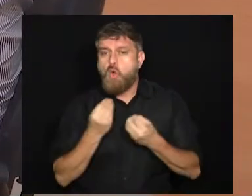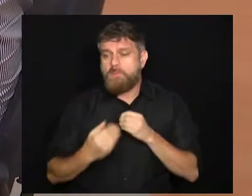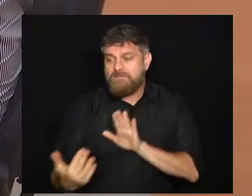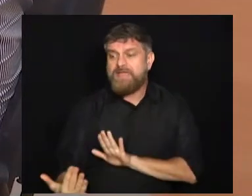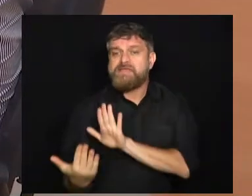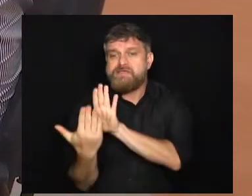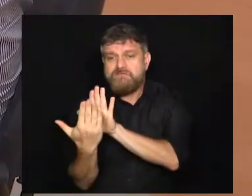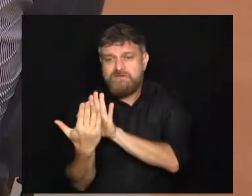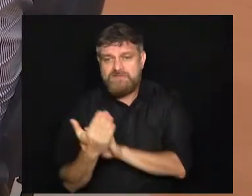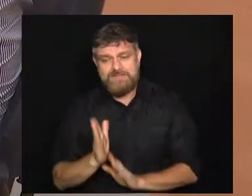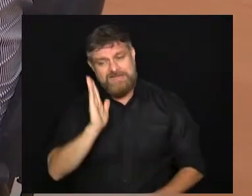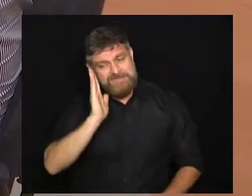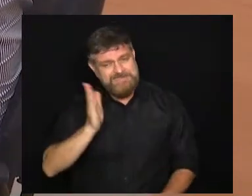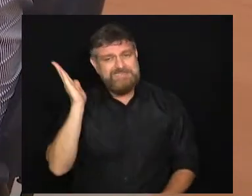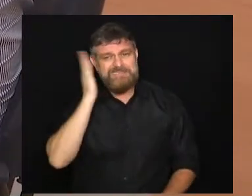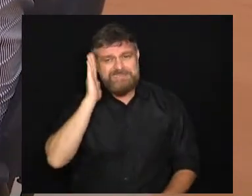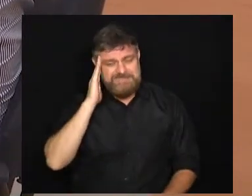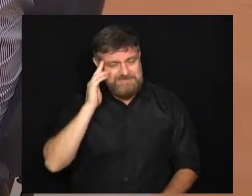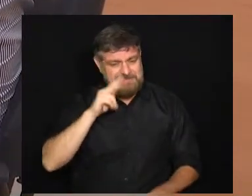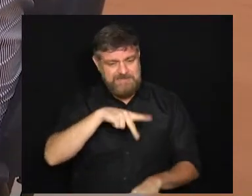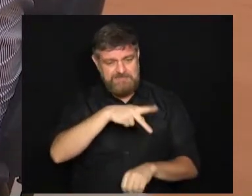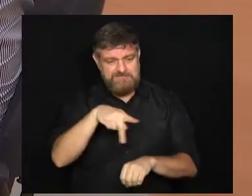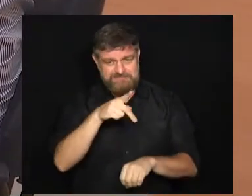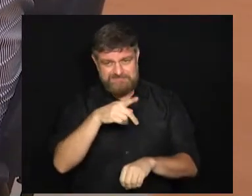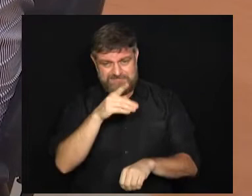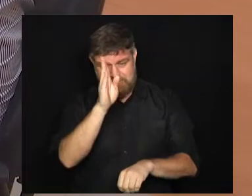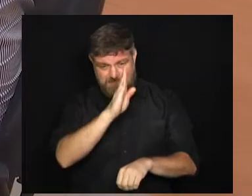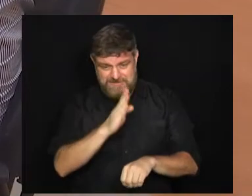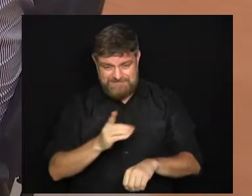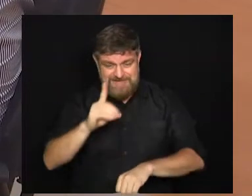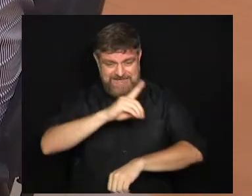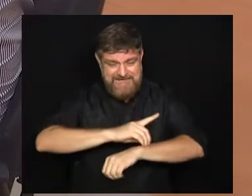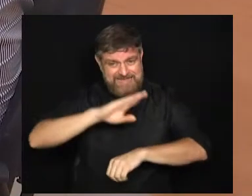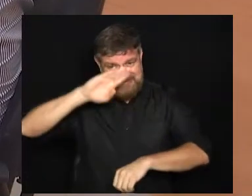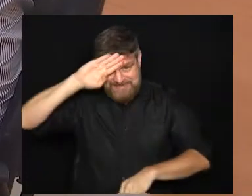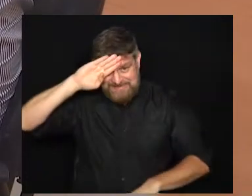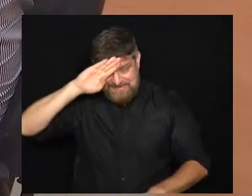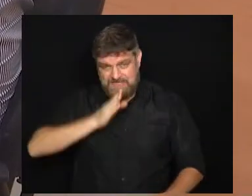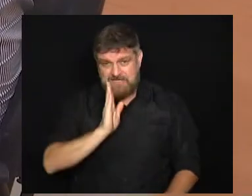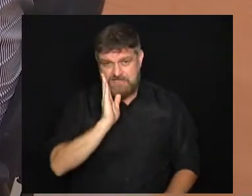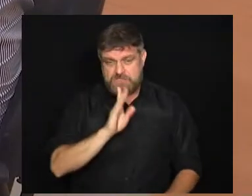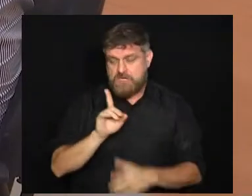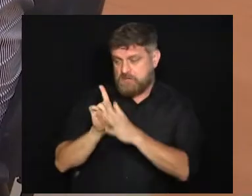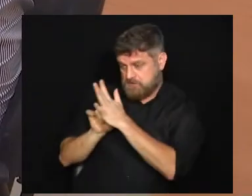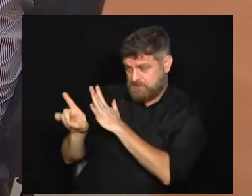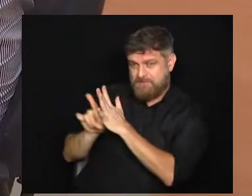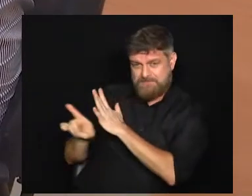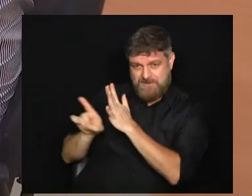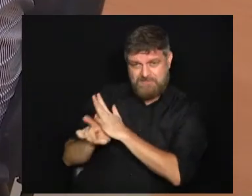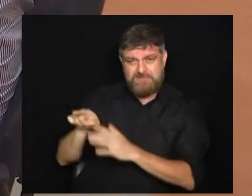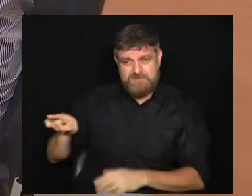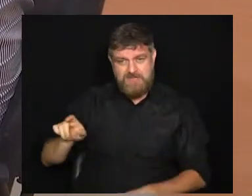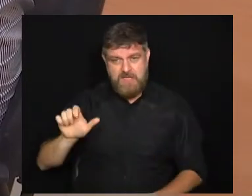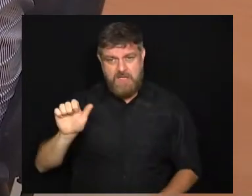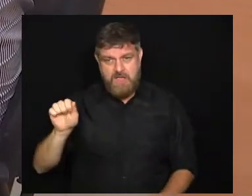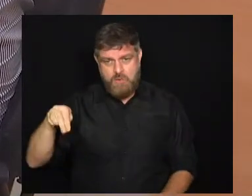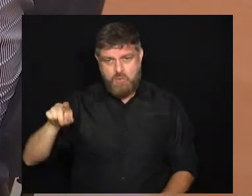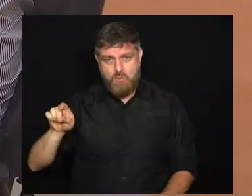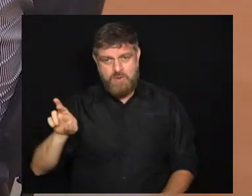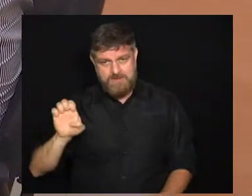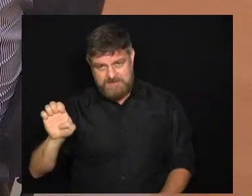já previsível epidemia de dengue que a gente tende a ter esse ano, né? Eu acho que eu fiz algumas perguntas já para o André que podem dirigir um